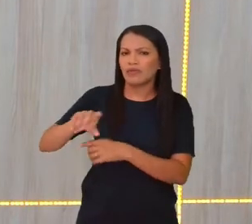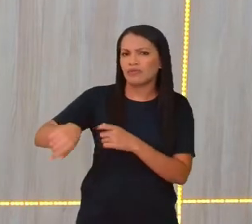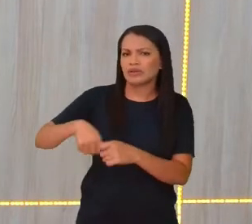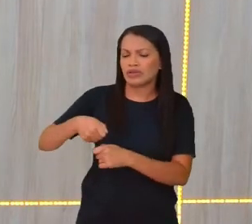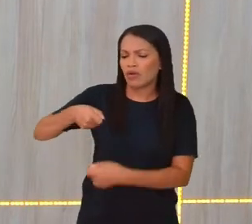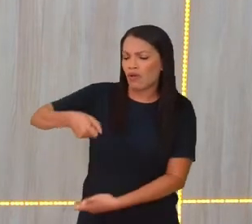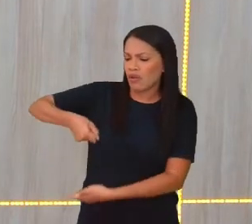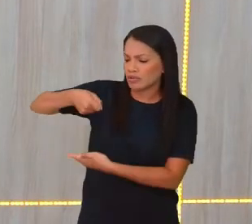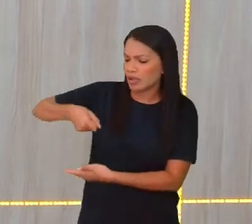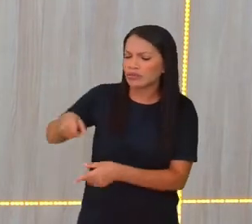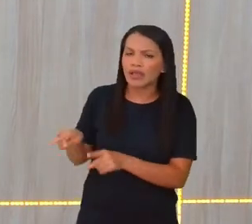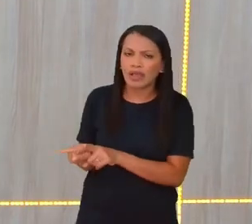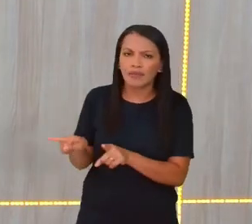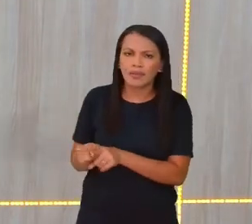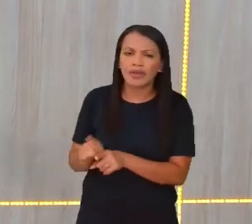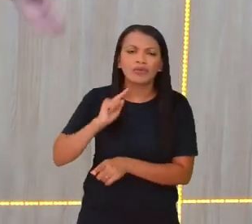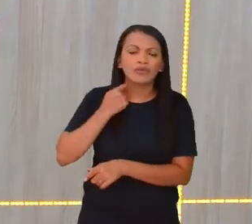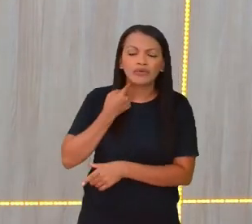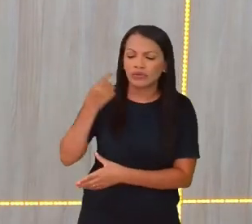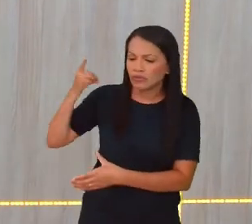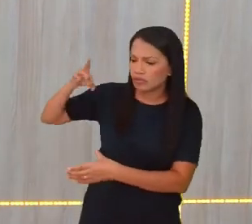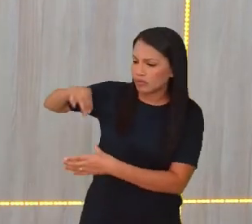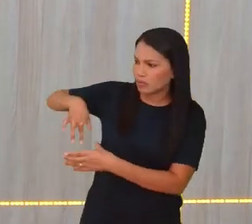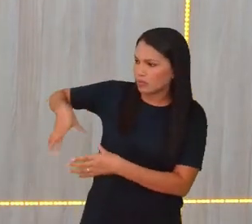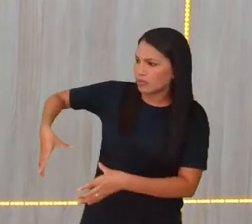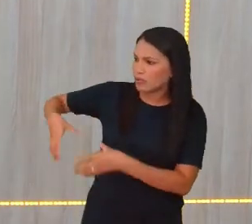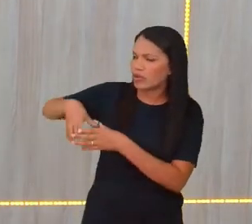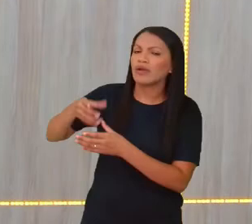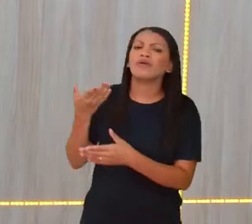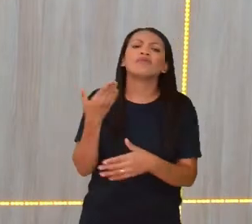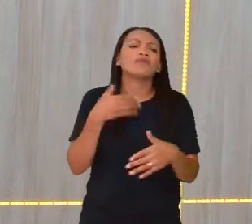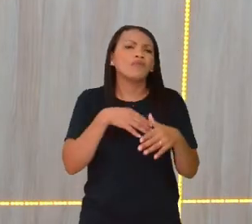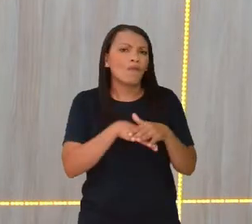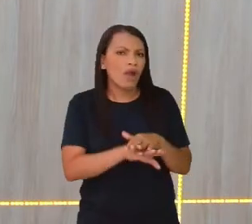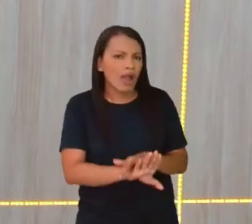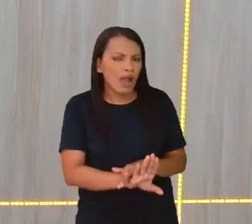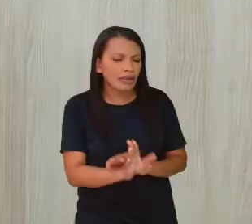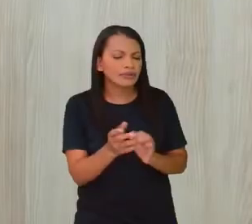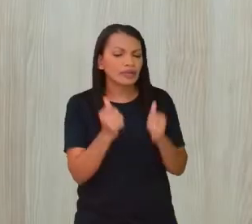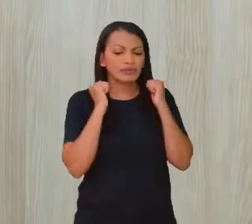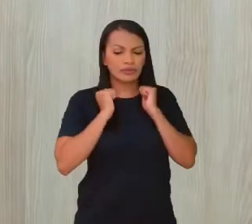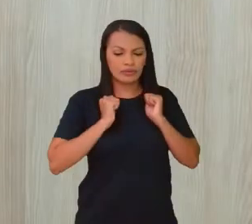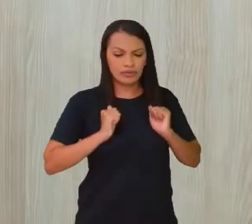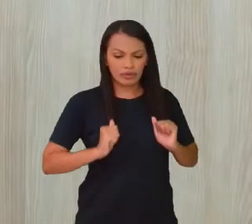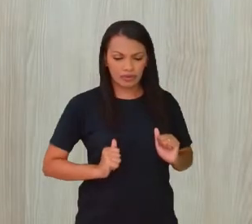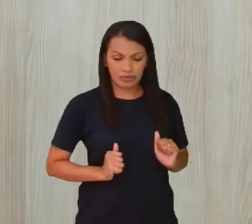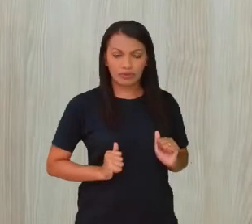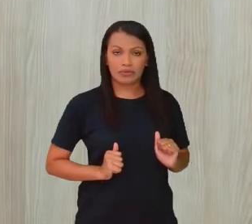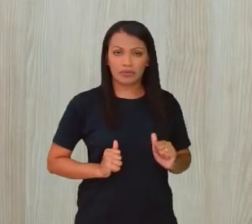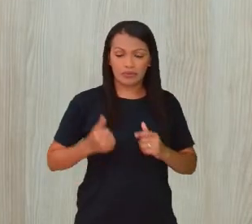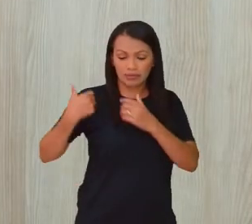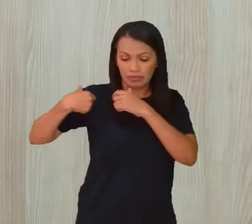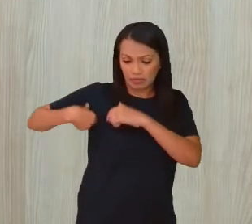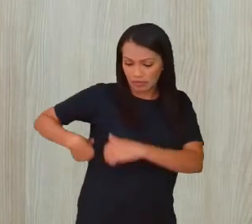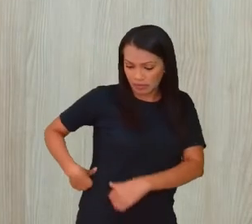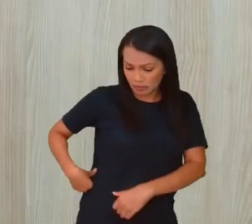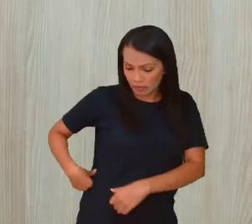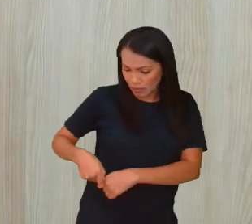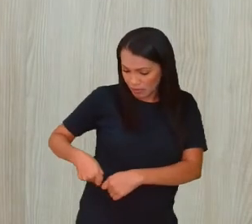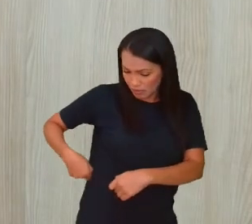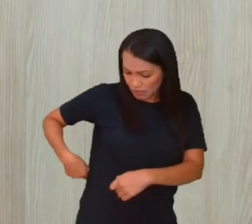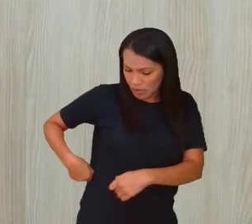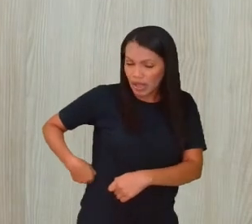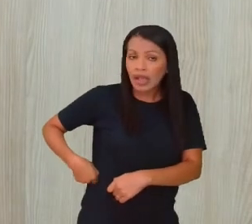lá e Se você jogo no tá lixo, longe de tô uma na rua. lixeira, guarda, né? Na sua mochila, né, na sua bolsa, depois joga em casa